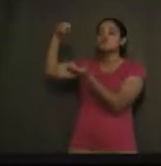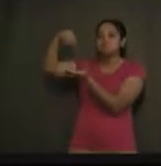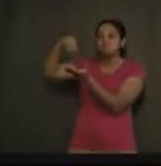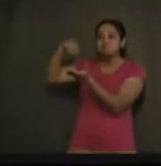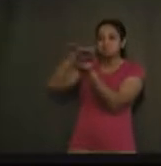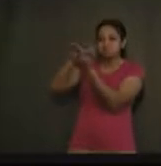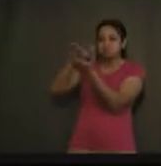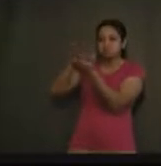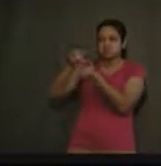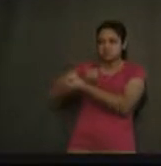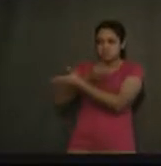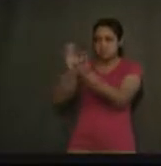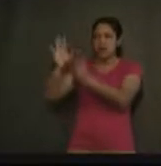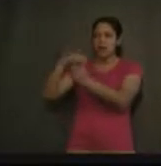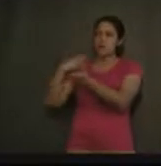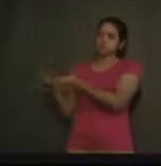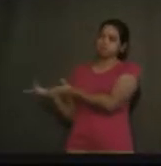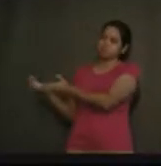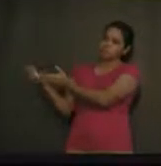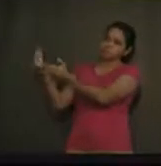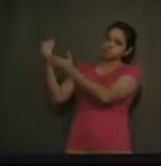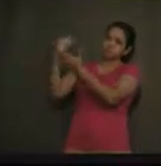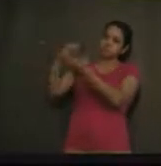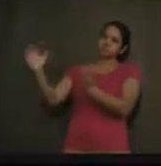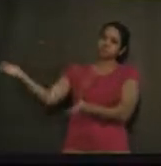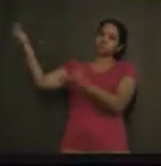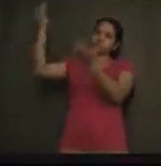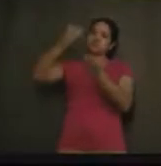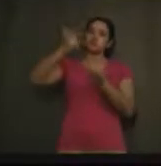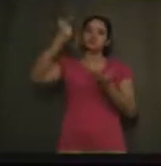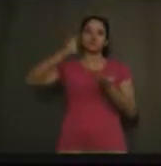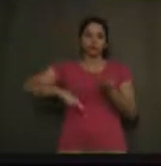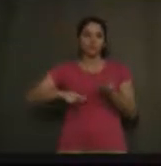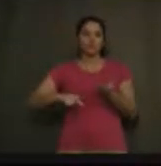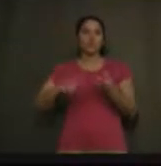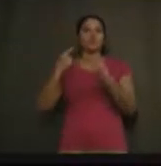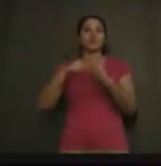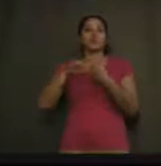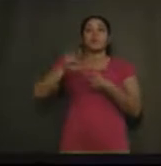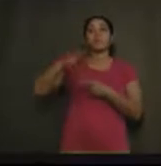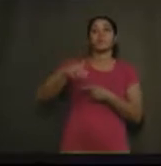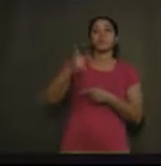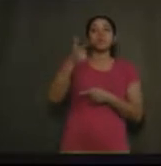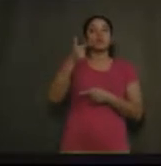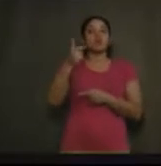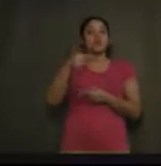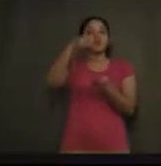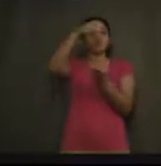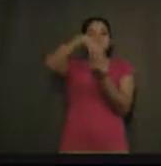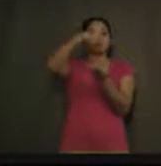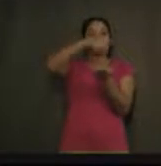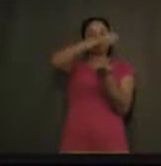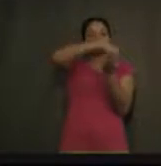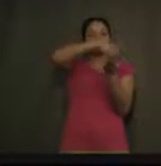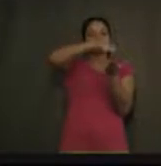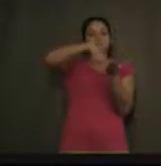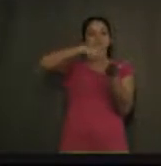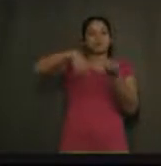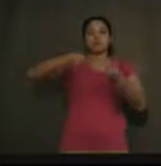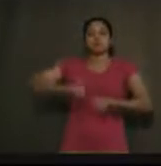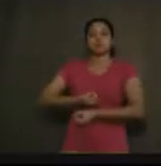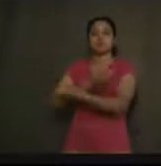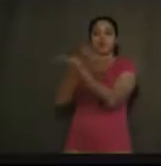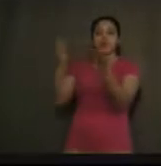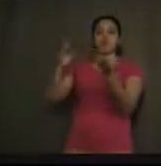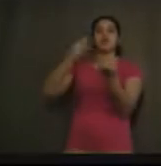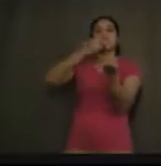estavam impressas e que tinham sido circuladas para conhecimento, cerca de duas dúzias de cópias. Ele escreveu às pessoas a quem